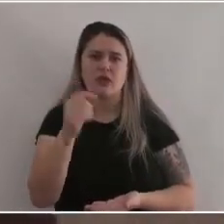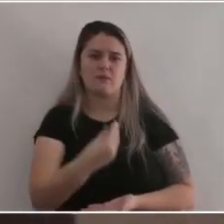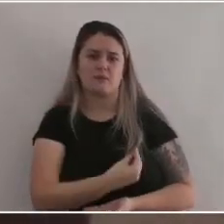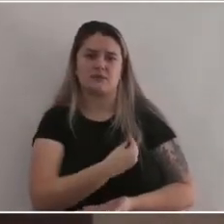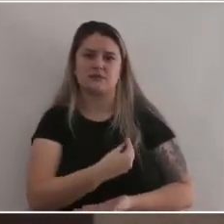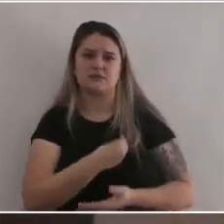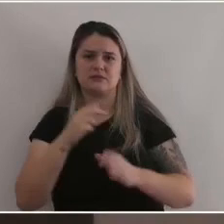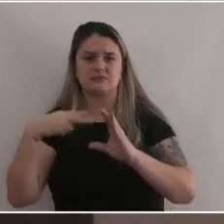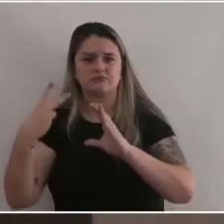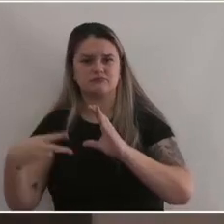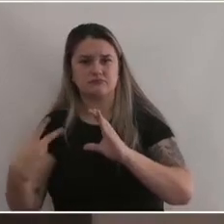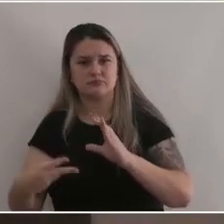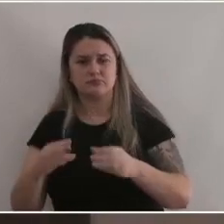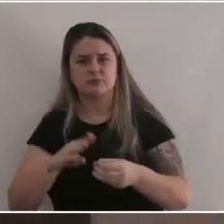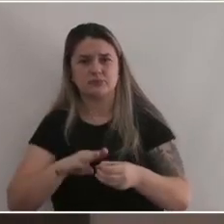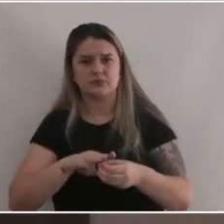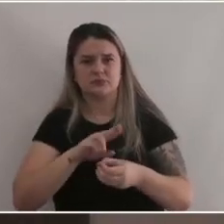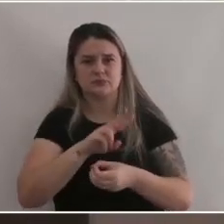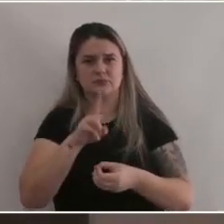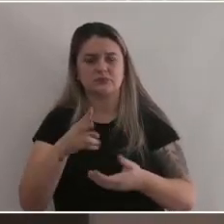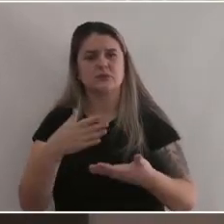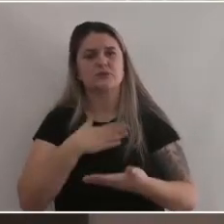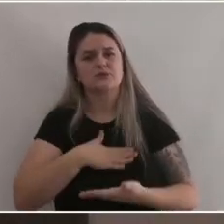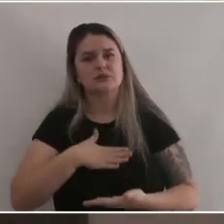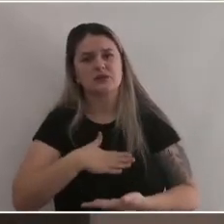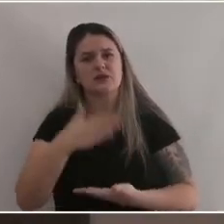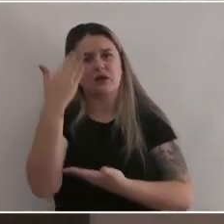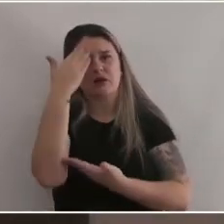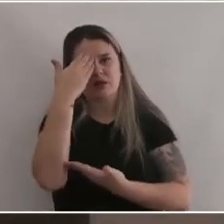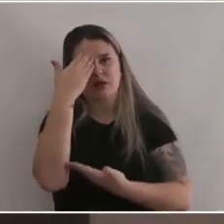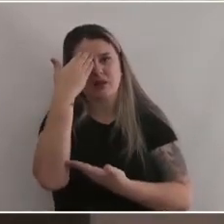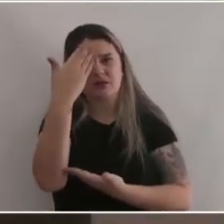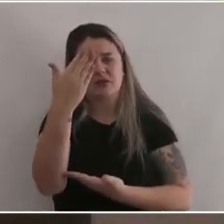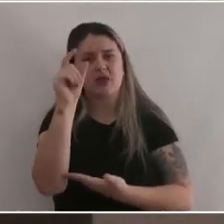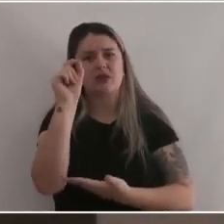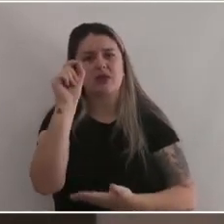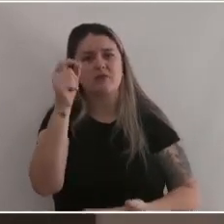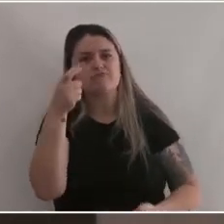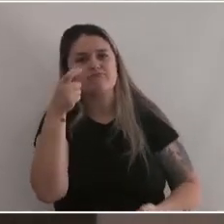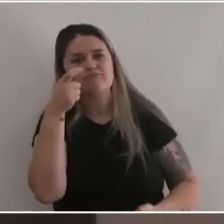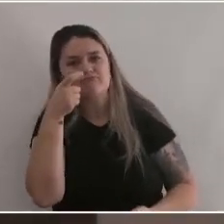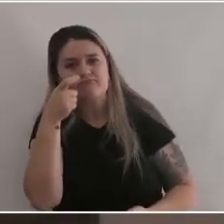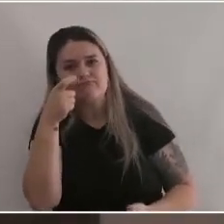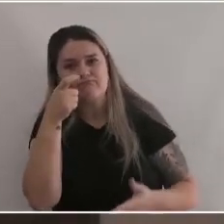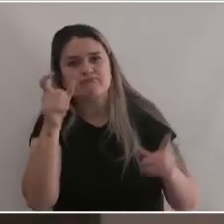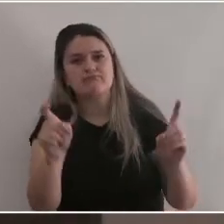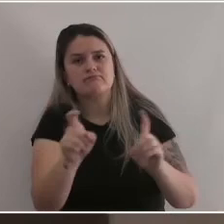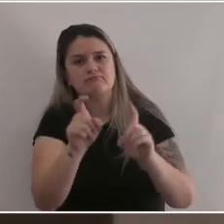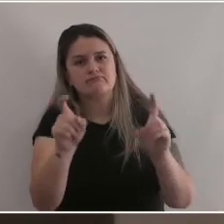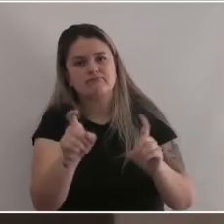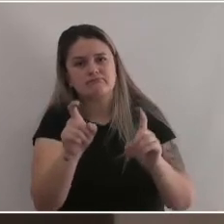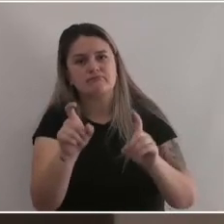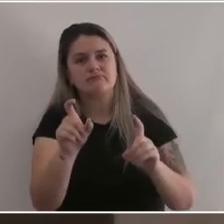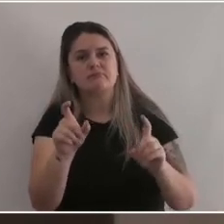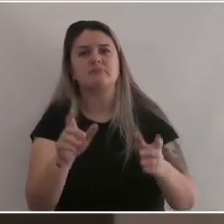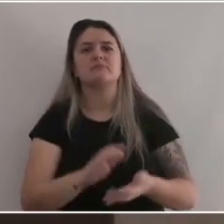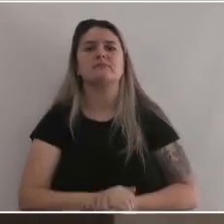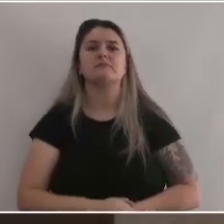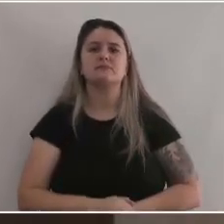Câmara Municipal de União da Vitória. Gostaríamos também de agradecer aos munícipes pela sua audiência